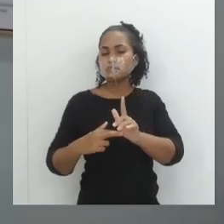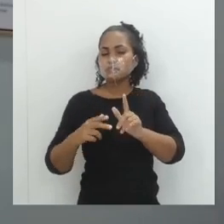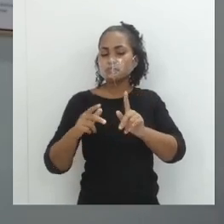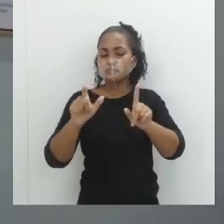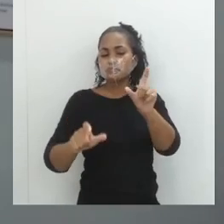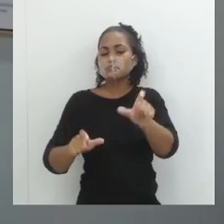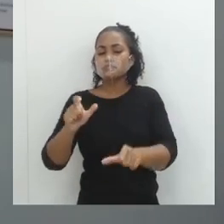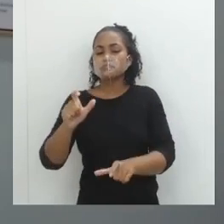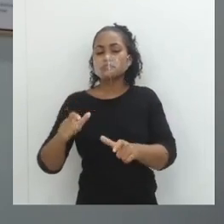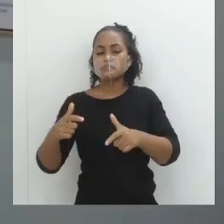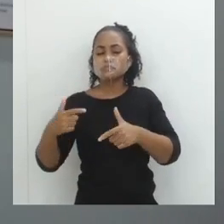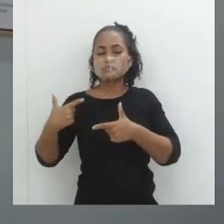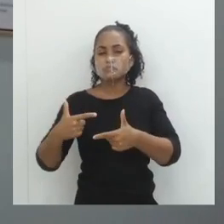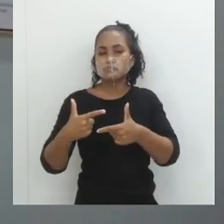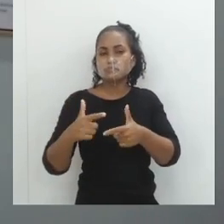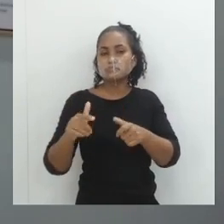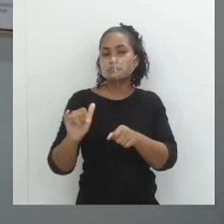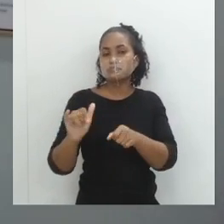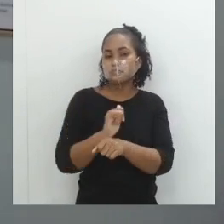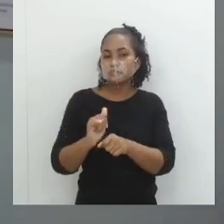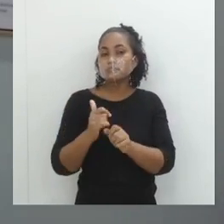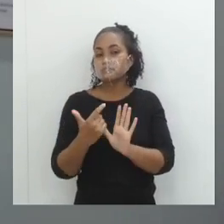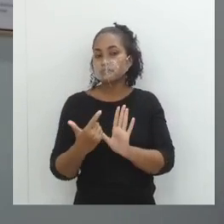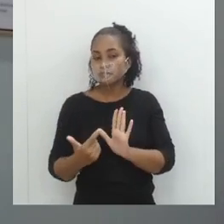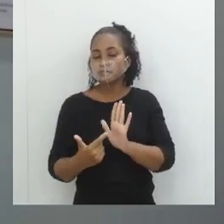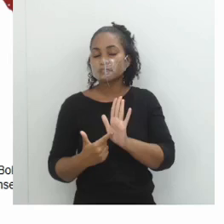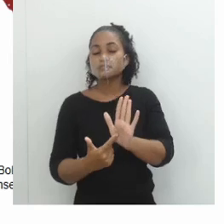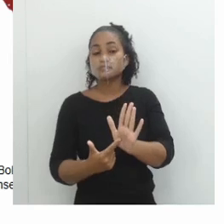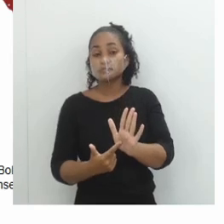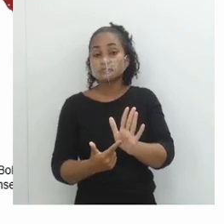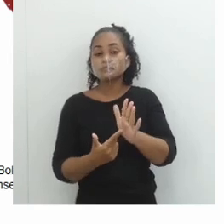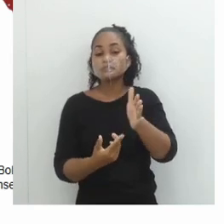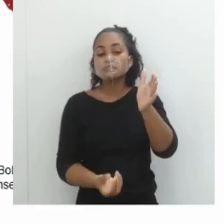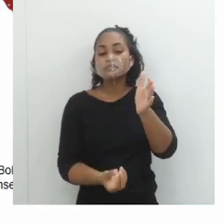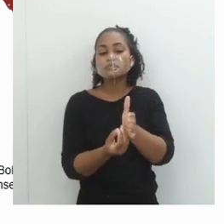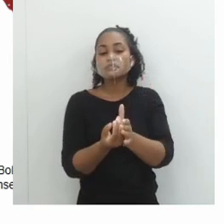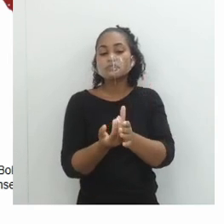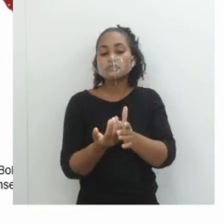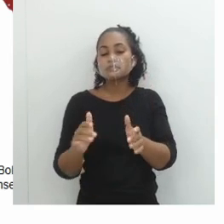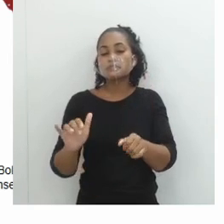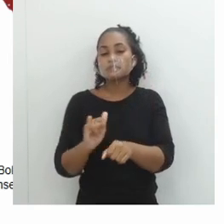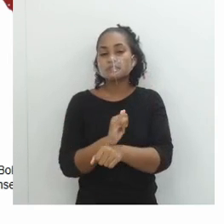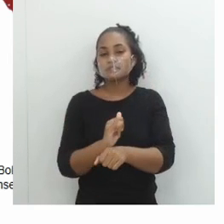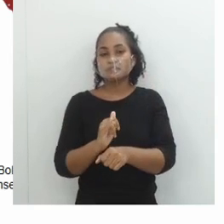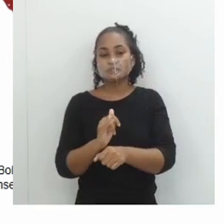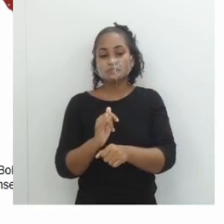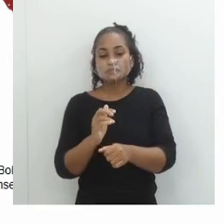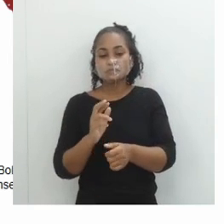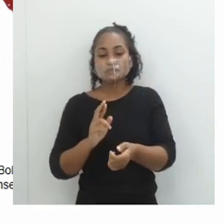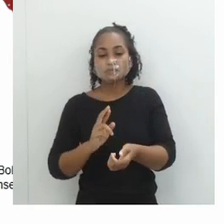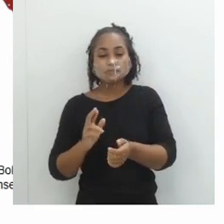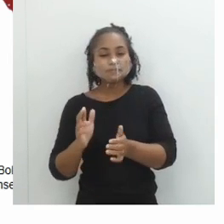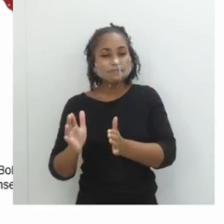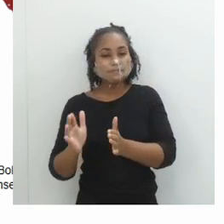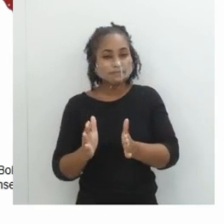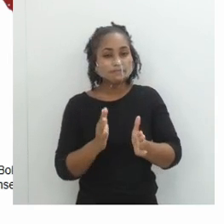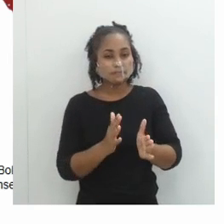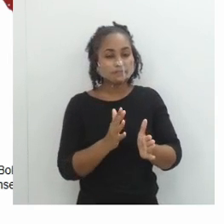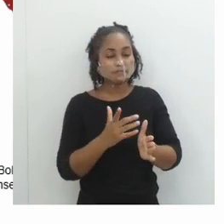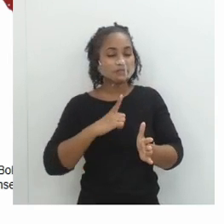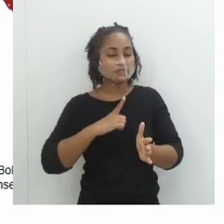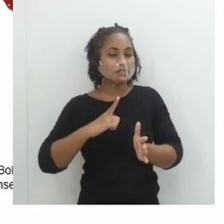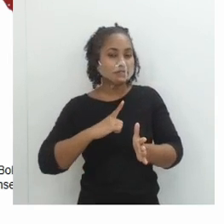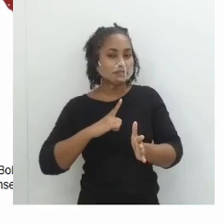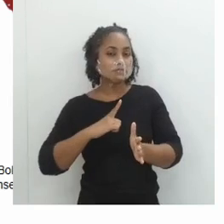homem representando outros seres, outras formas, ele surge em forma de um ritual. E com o tempo passou